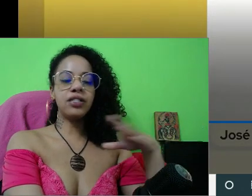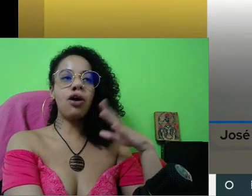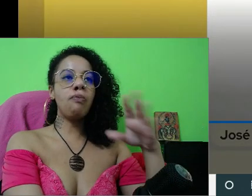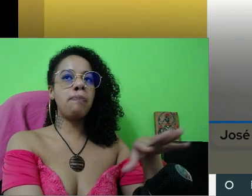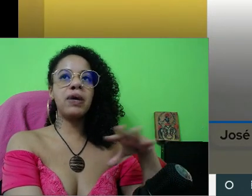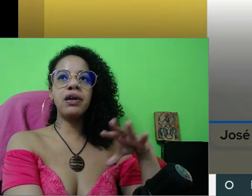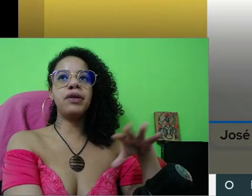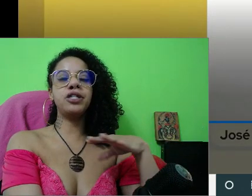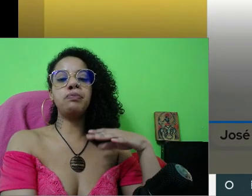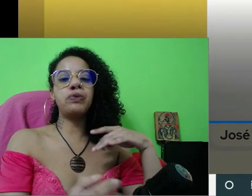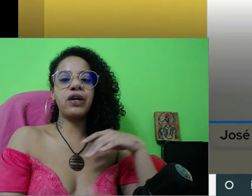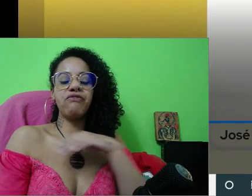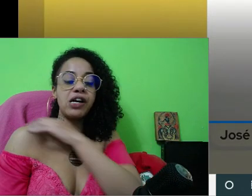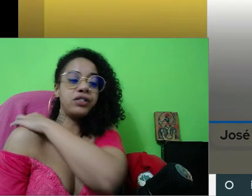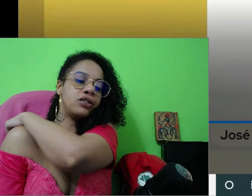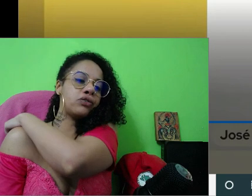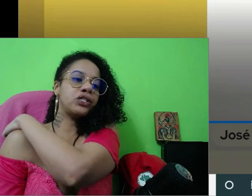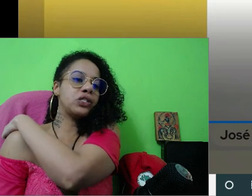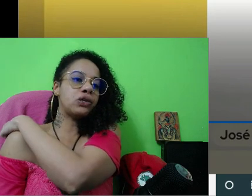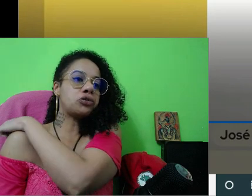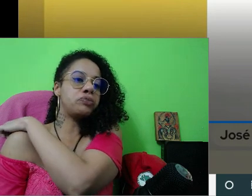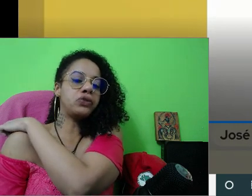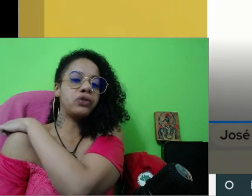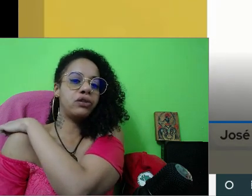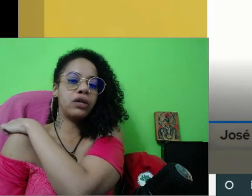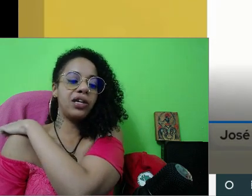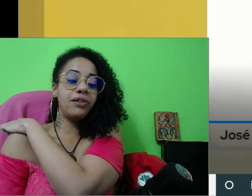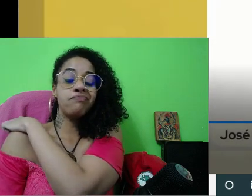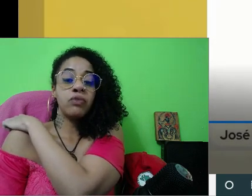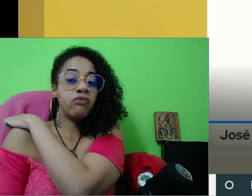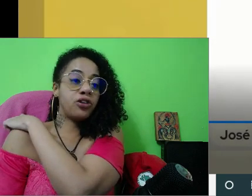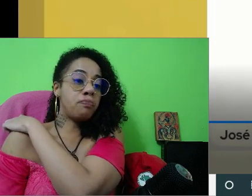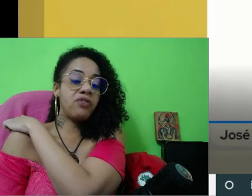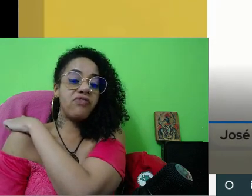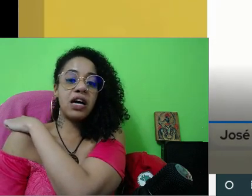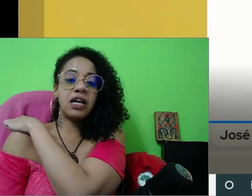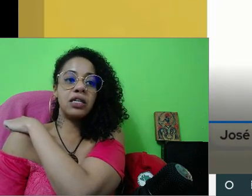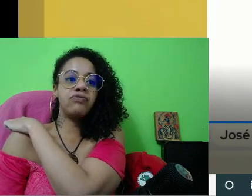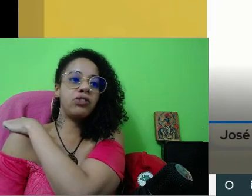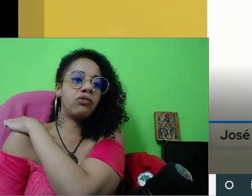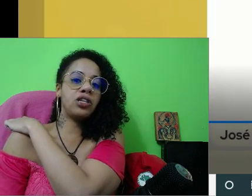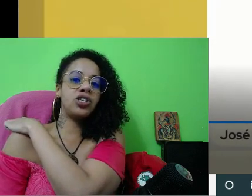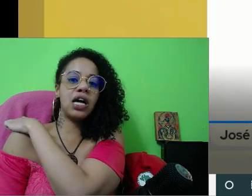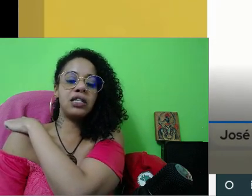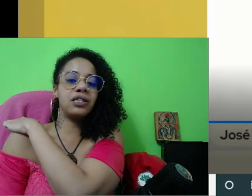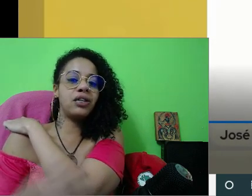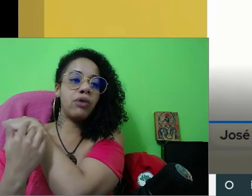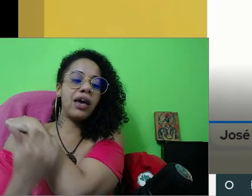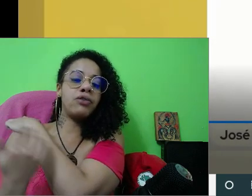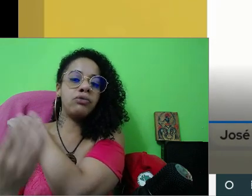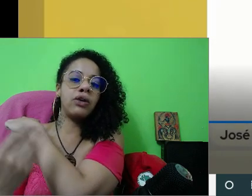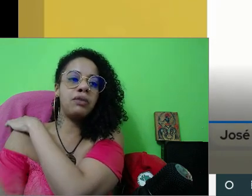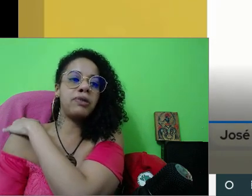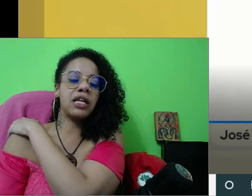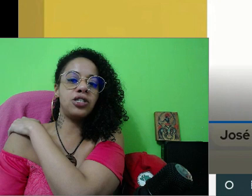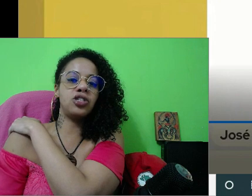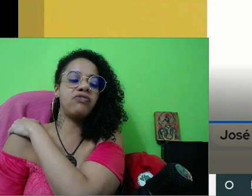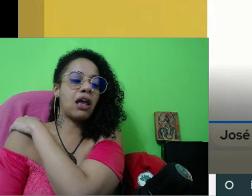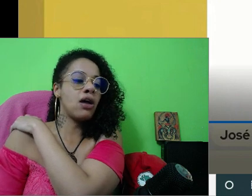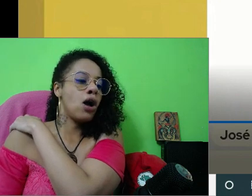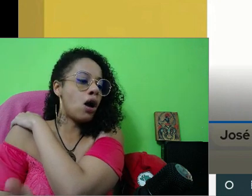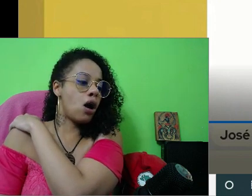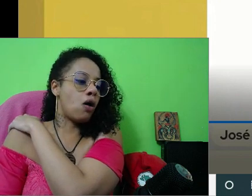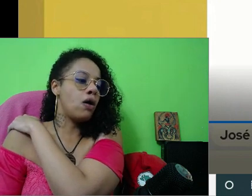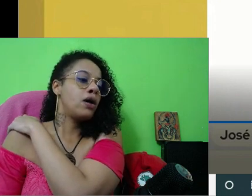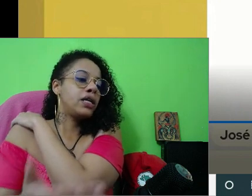é só uma pena mesmo porque várias das coisas que eu tô mencionando aqui foram privadas foram retiradas então eu não tenho liberdade